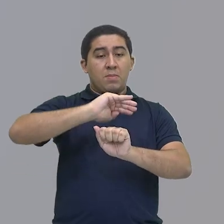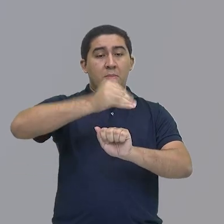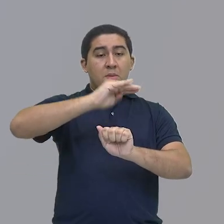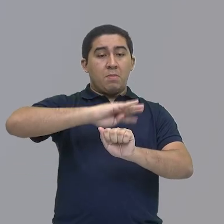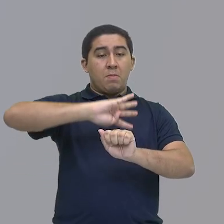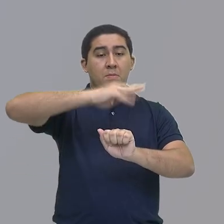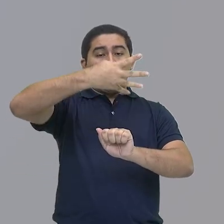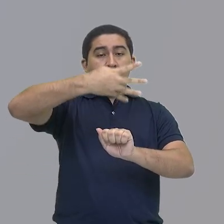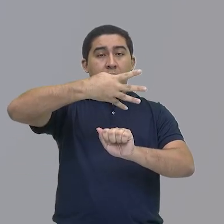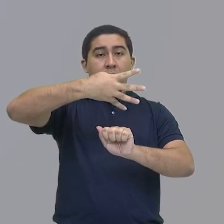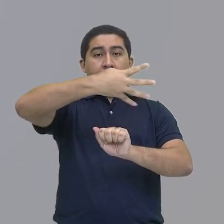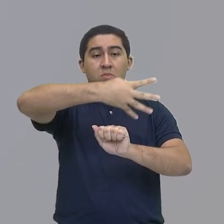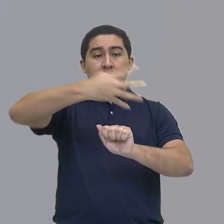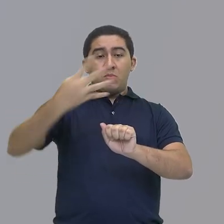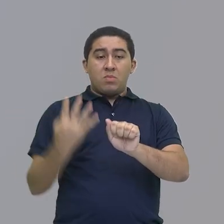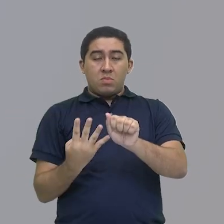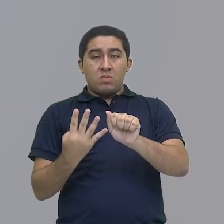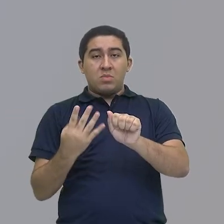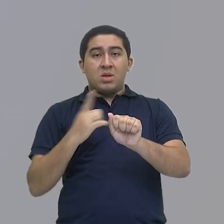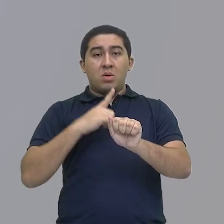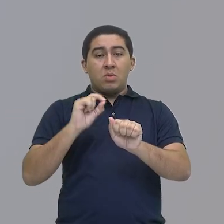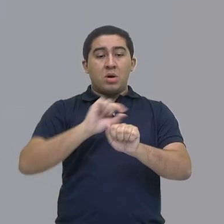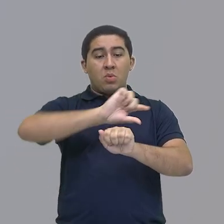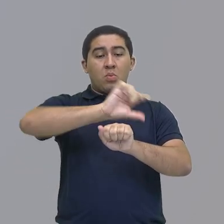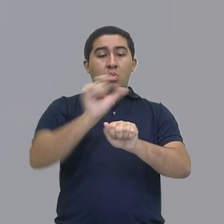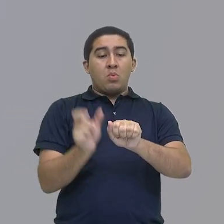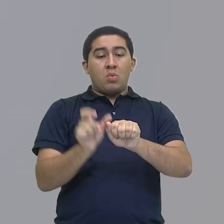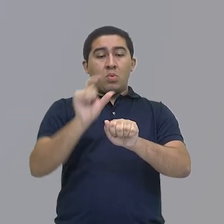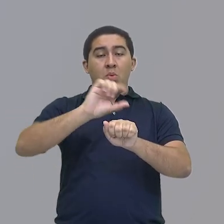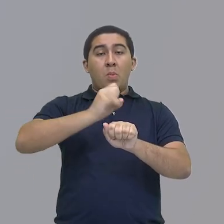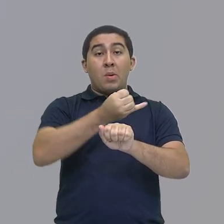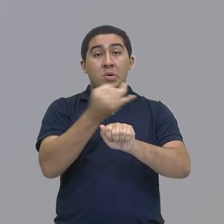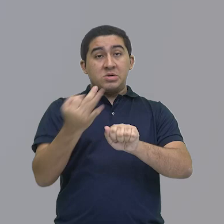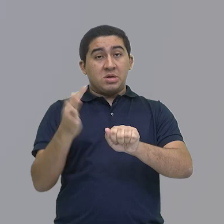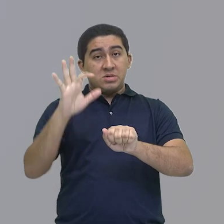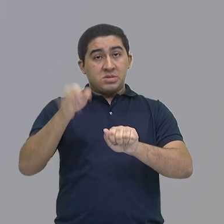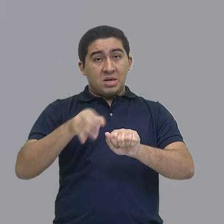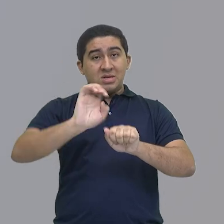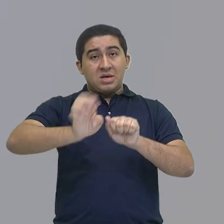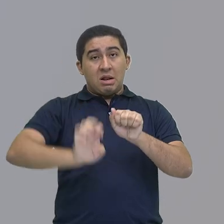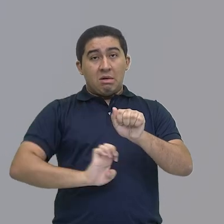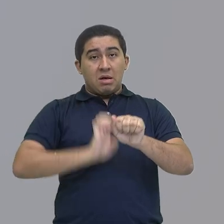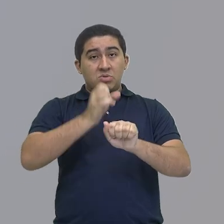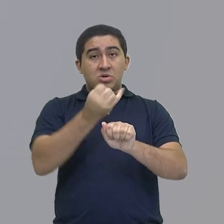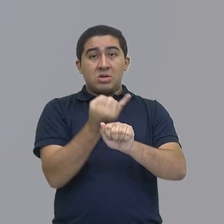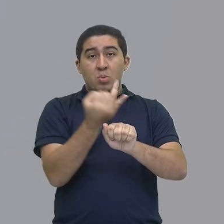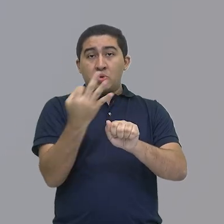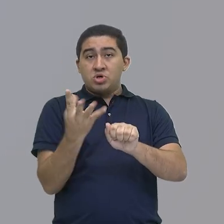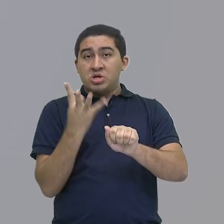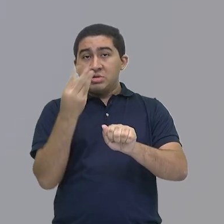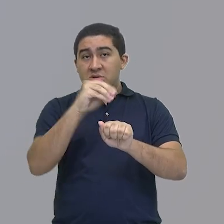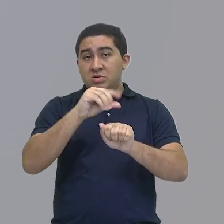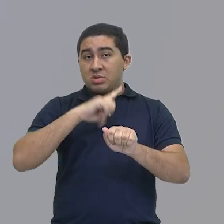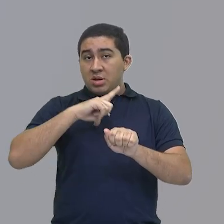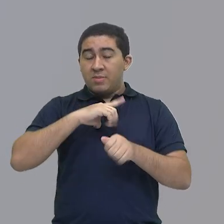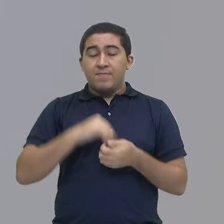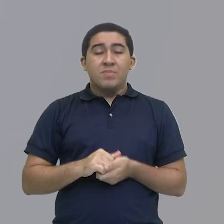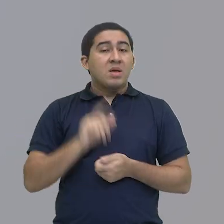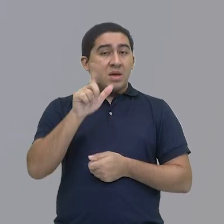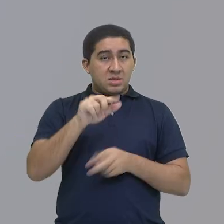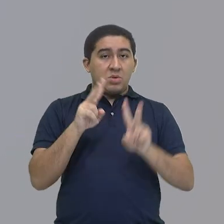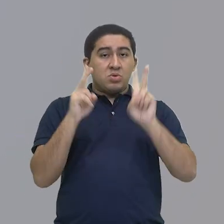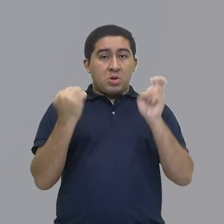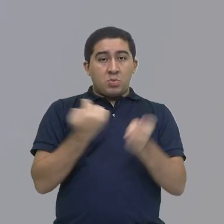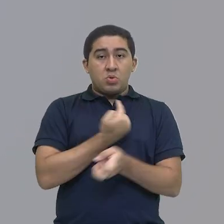cada camada comporta uma certa quantidade de elétrons. E é isso que a gente vai estudar